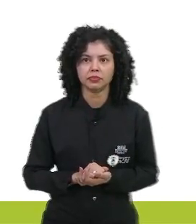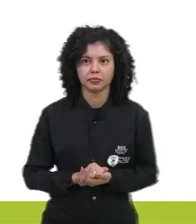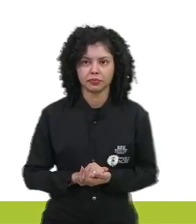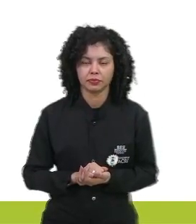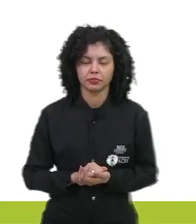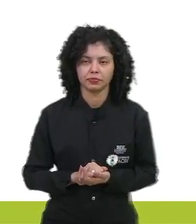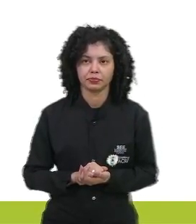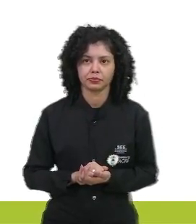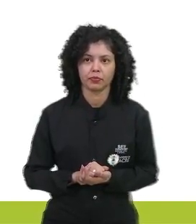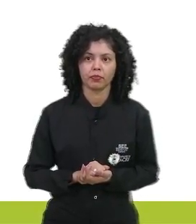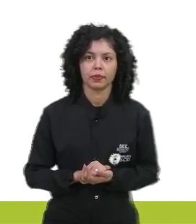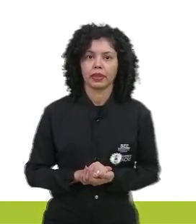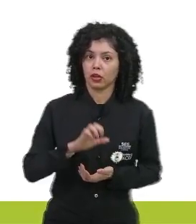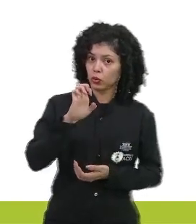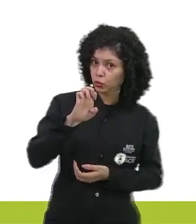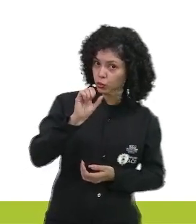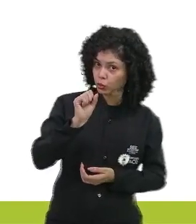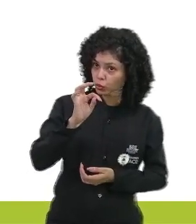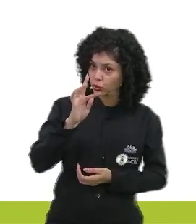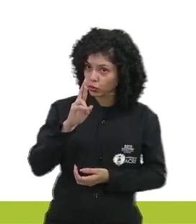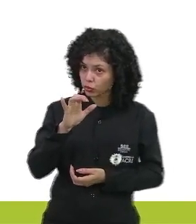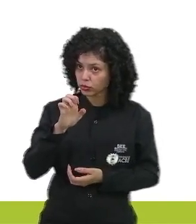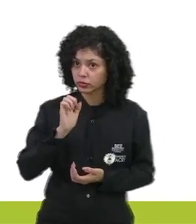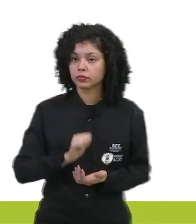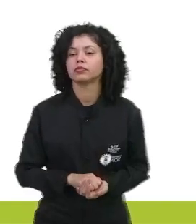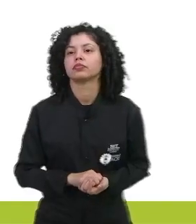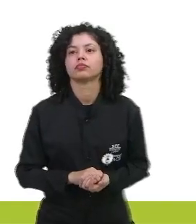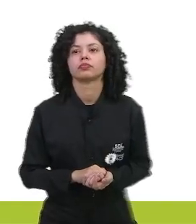vamos lá. Eu vou ter um éster